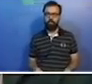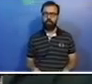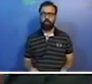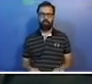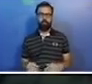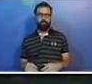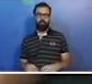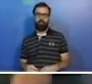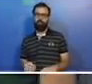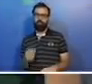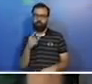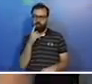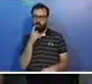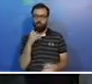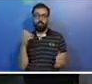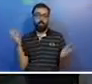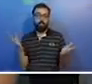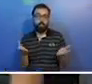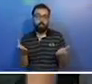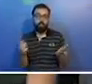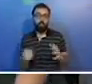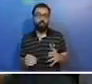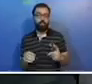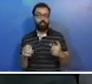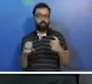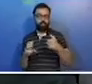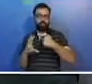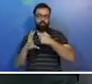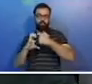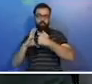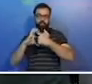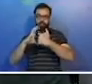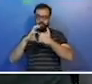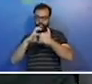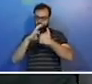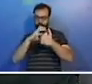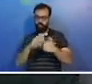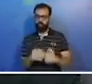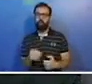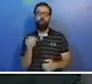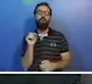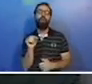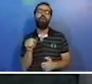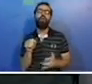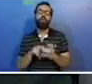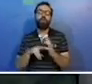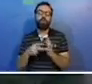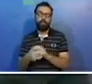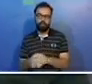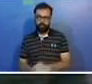cadeias alimentares. Agora, hoje nós vamos falar de teias alimentares. O que será isso?